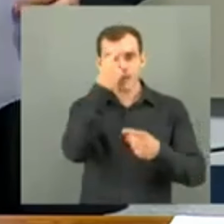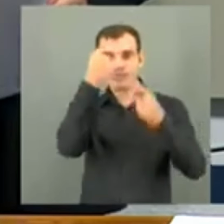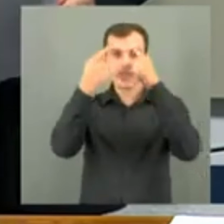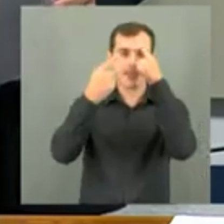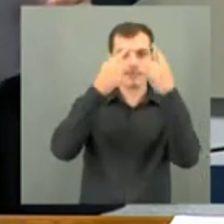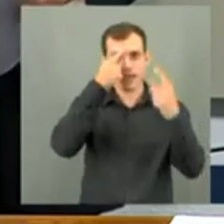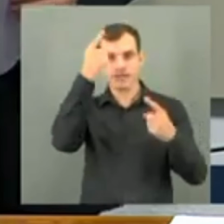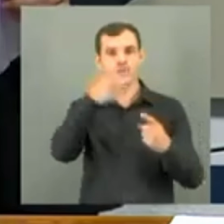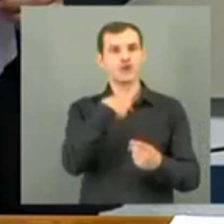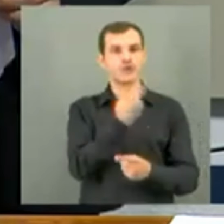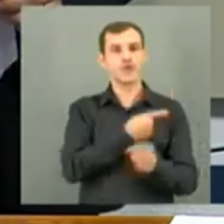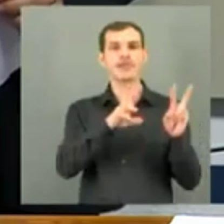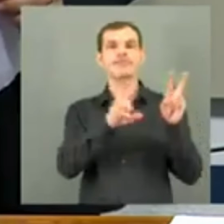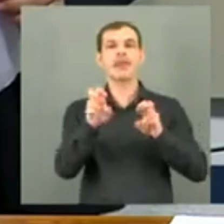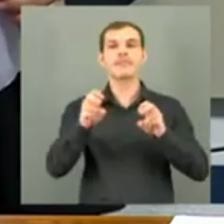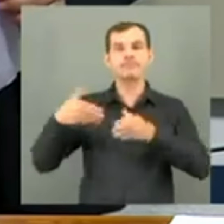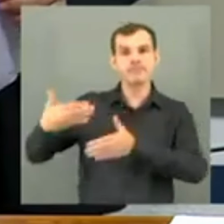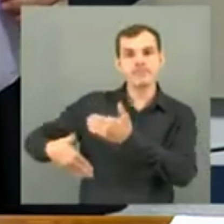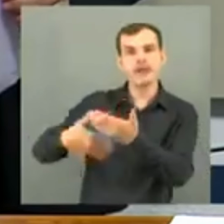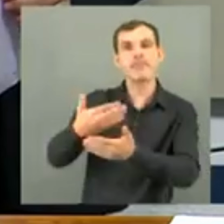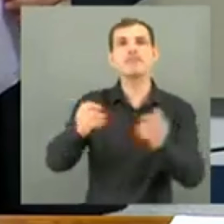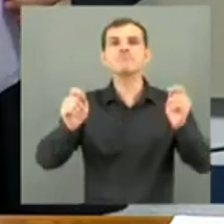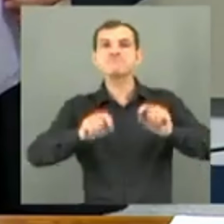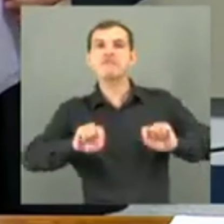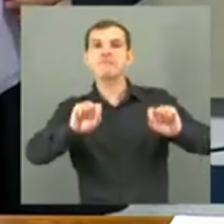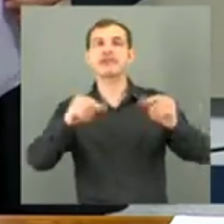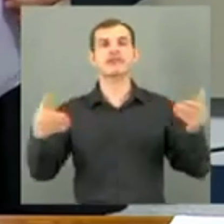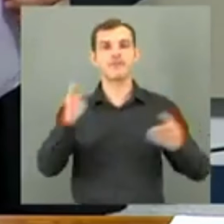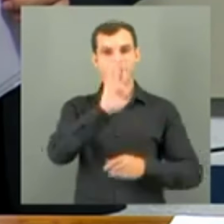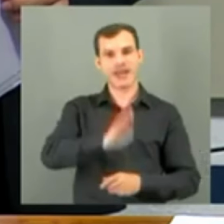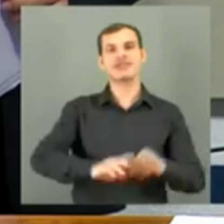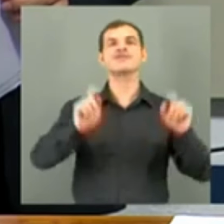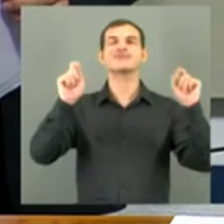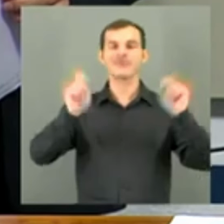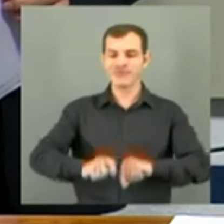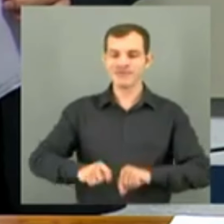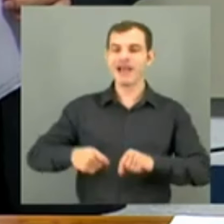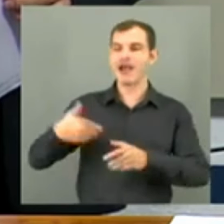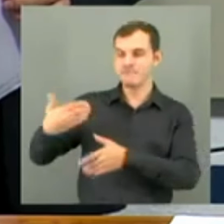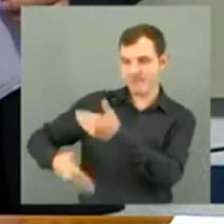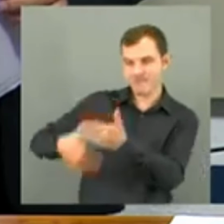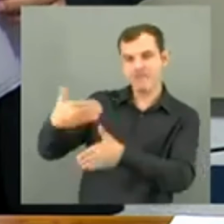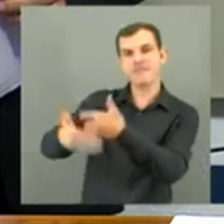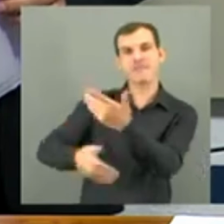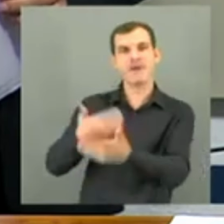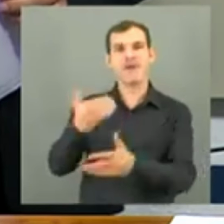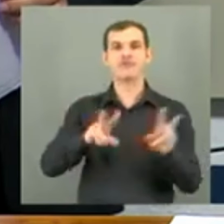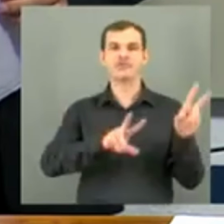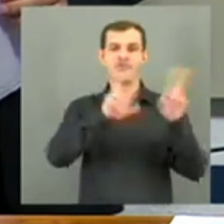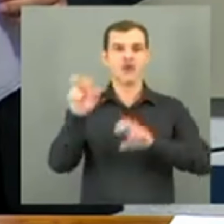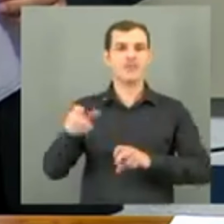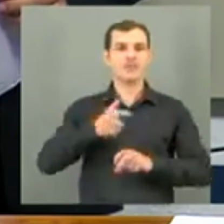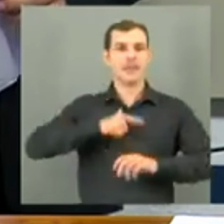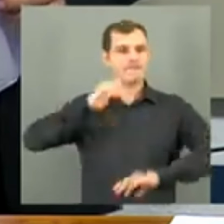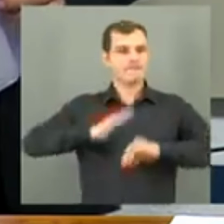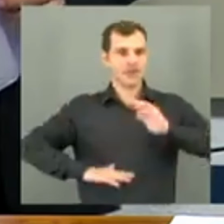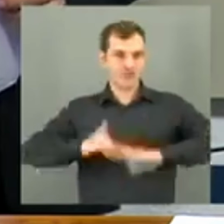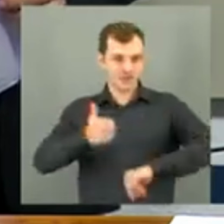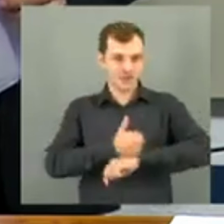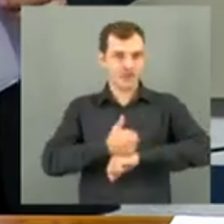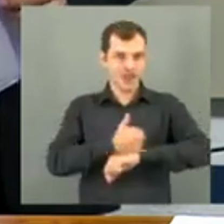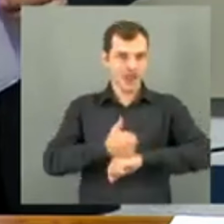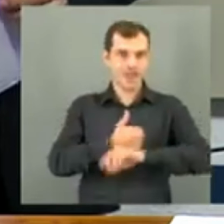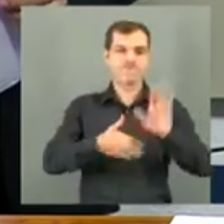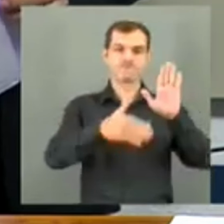o Brasil pode seguir da melhor maneira as orientações mundiais sobre a formação dos nossos profissionais.